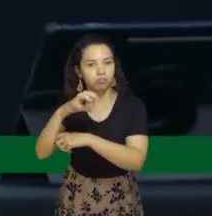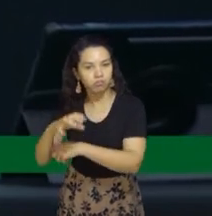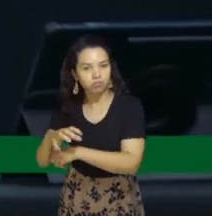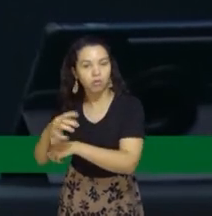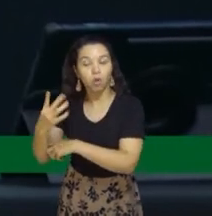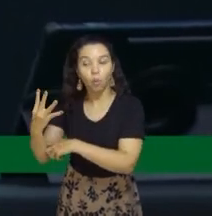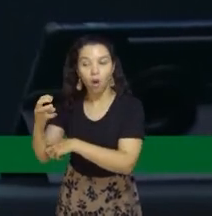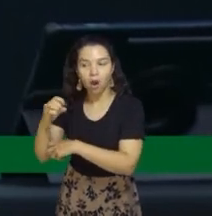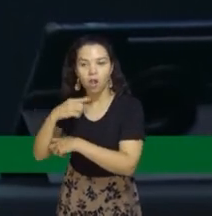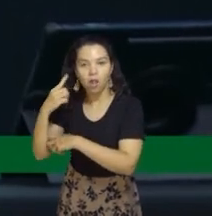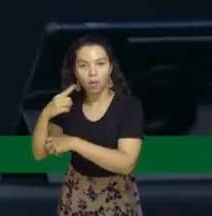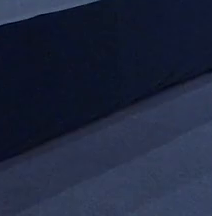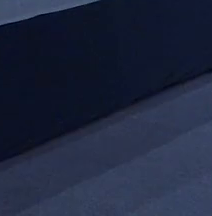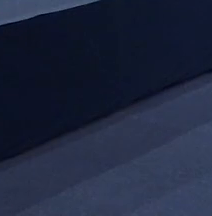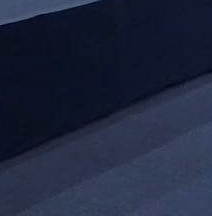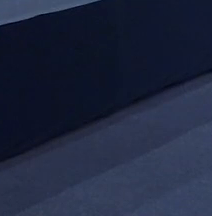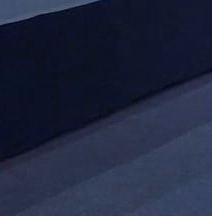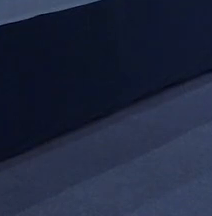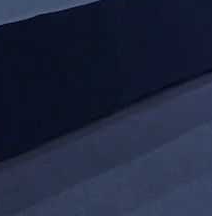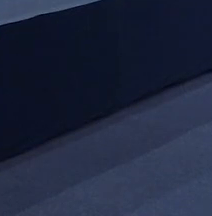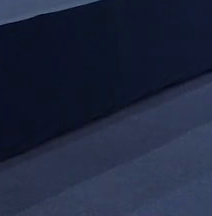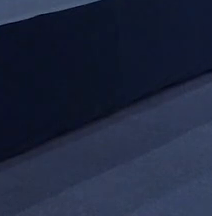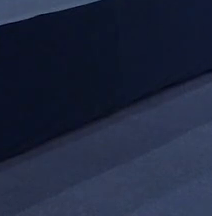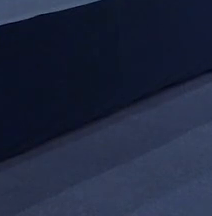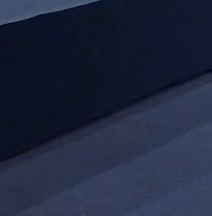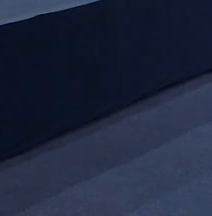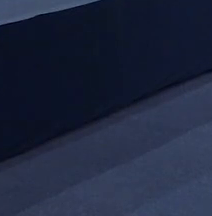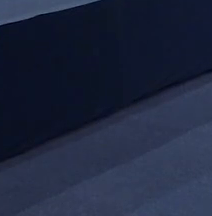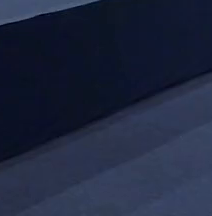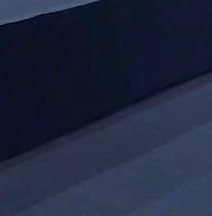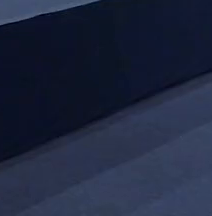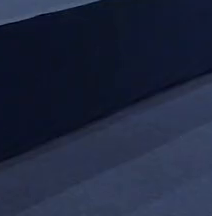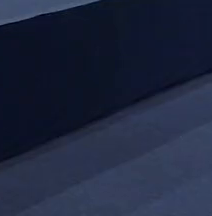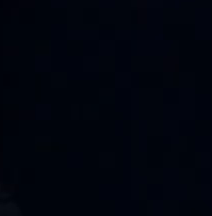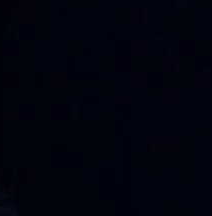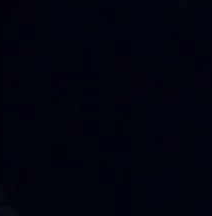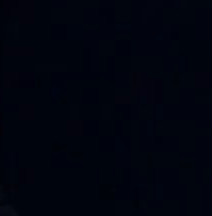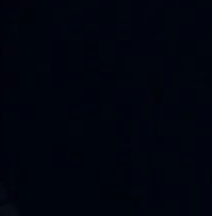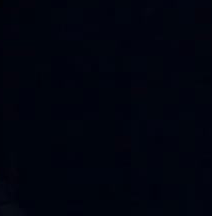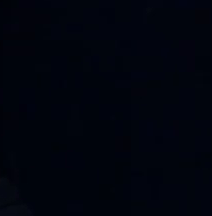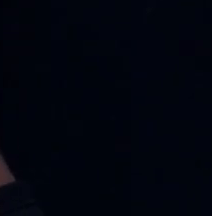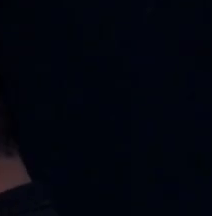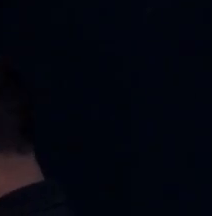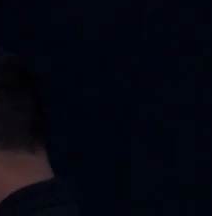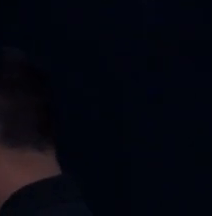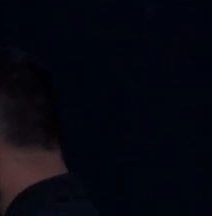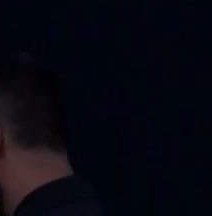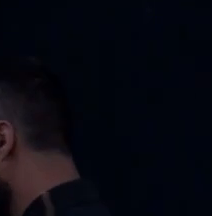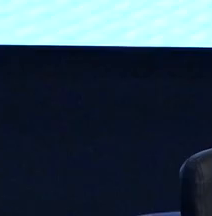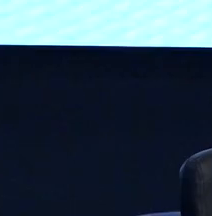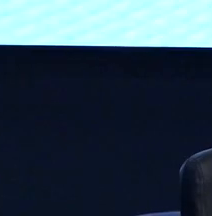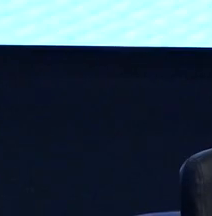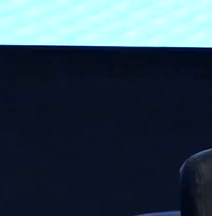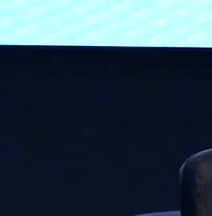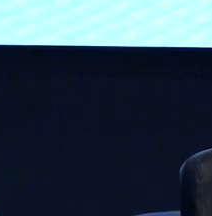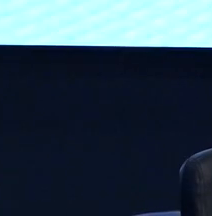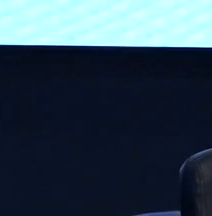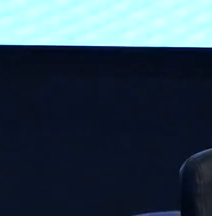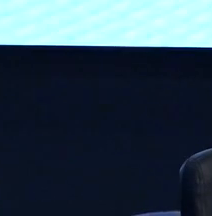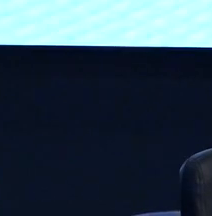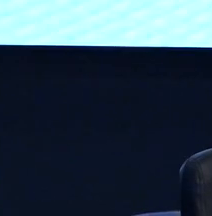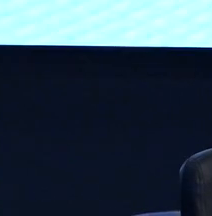e falaram sobre suas demandas. O primeiro a subir na tribuna foi o prefeito de Lages, Antônio Seron, que agradeceu